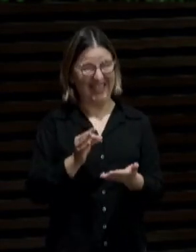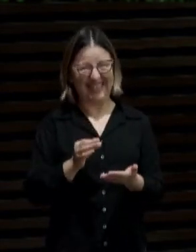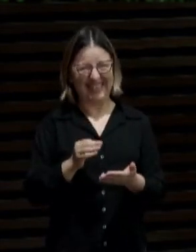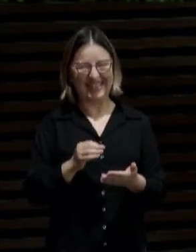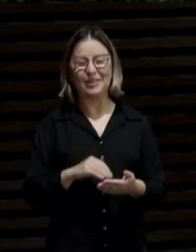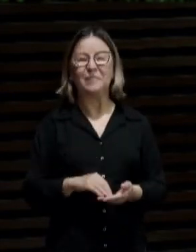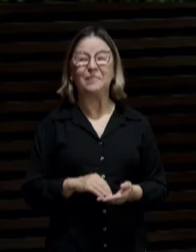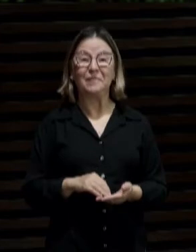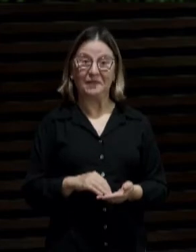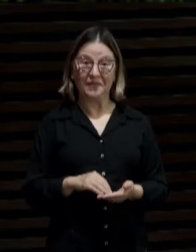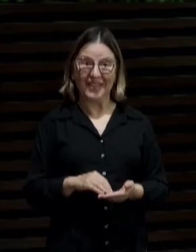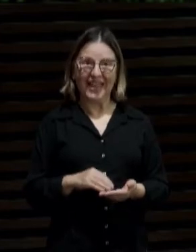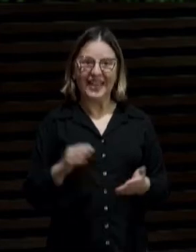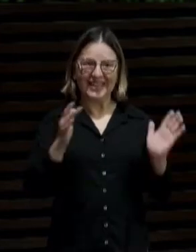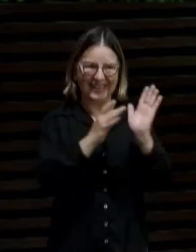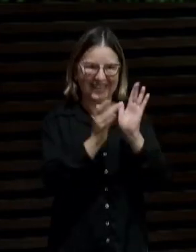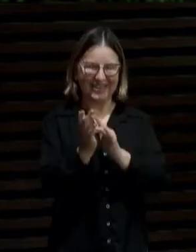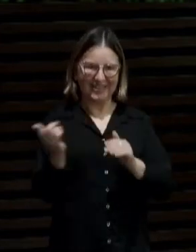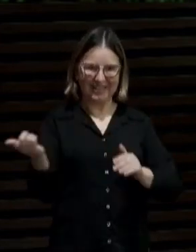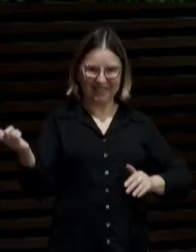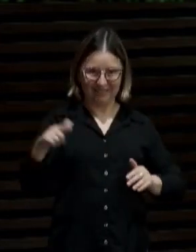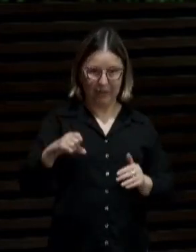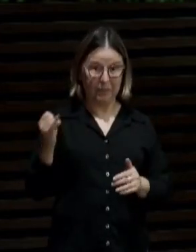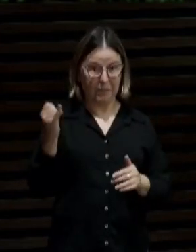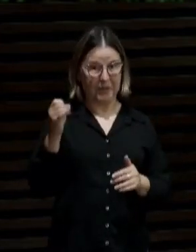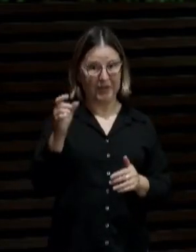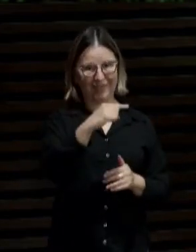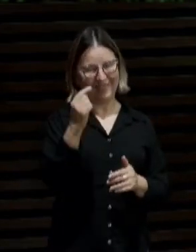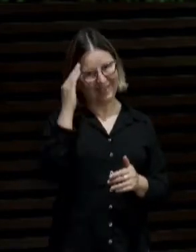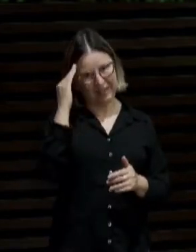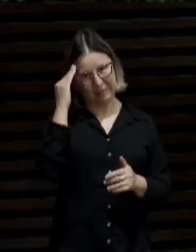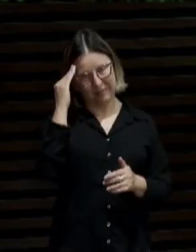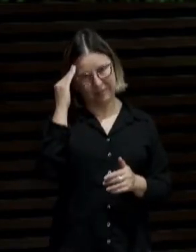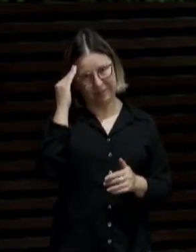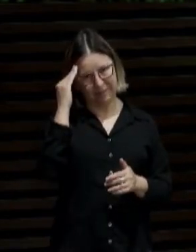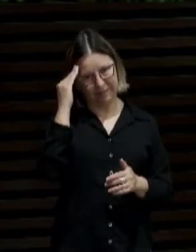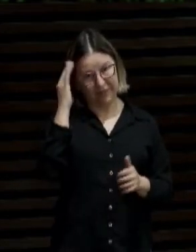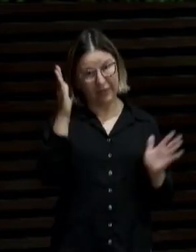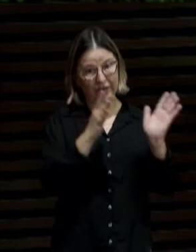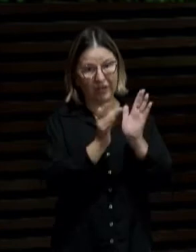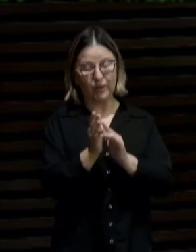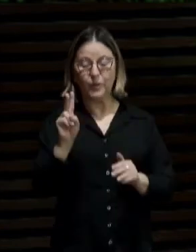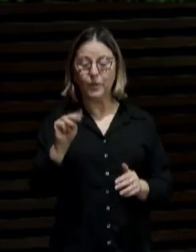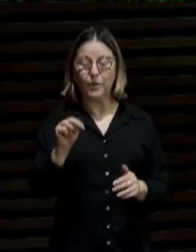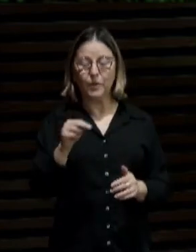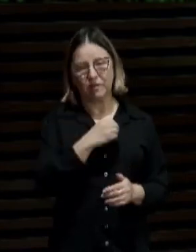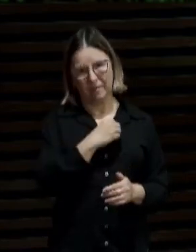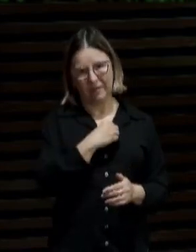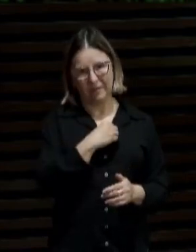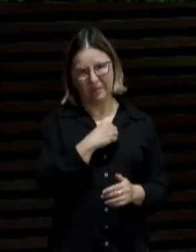Jesus veio, e é importante a gente saber disso. Ele nunca pecou.